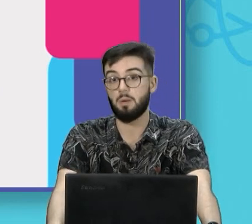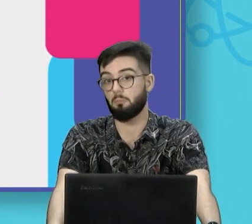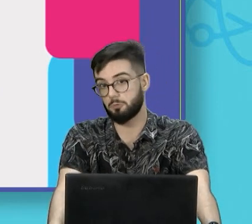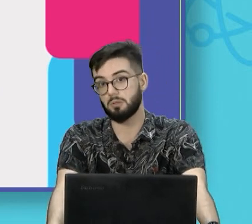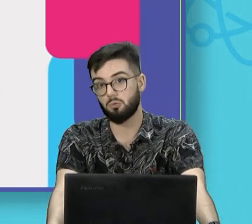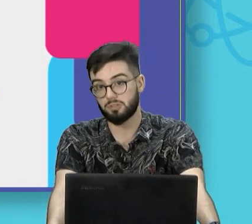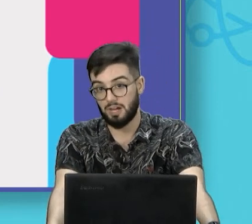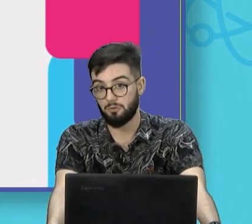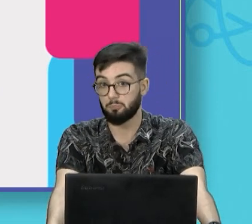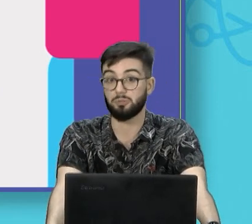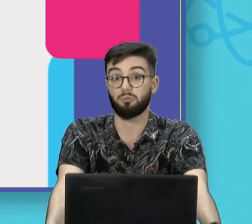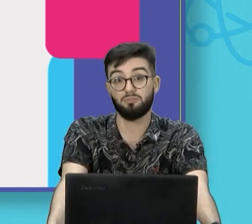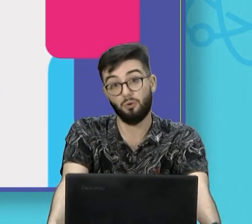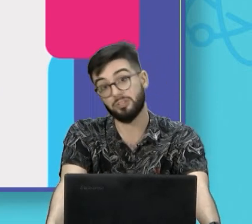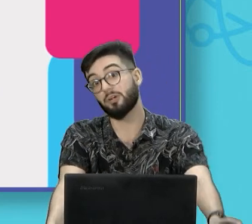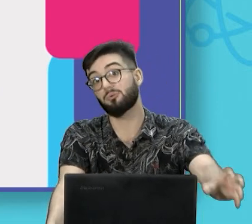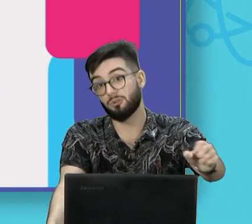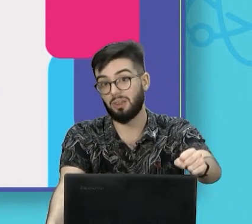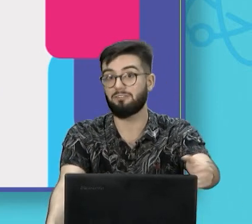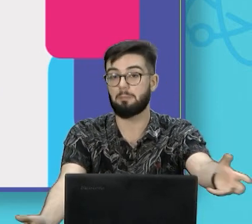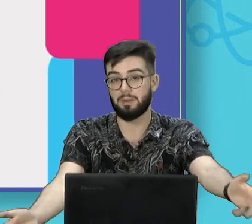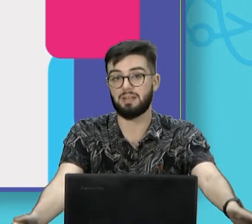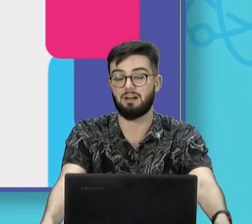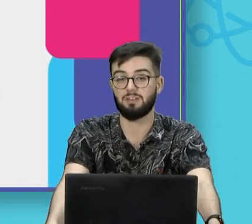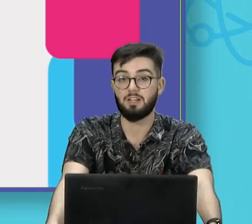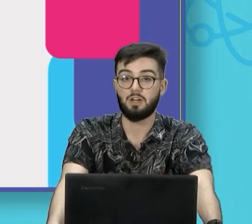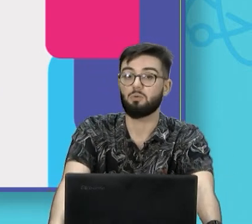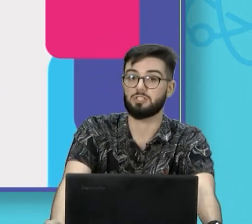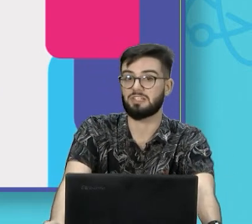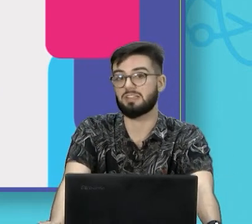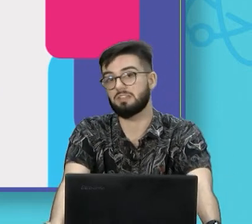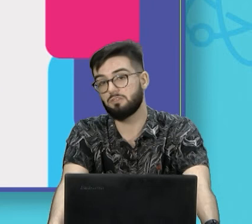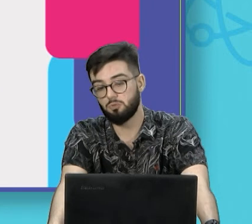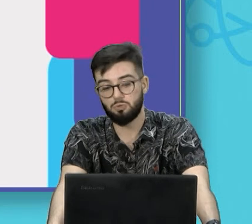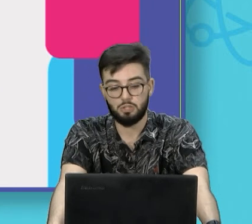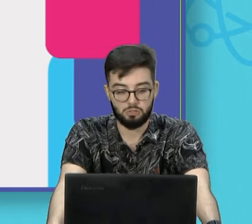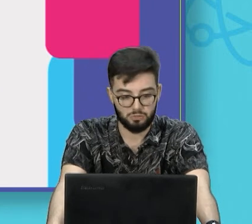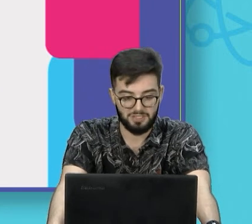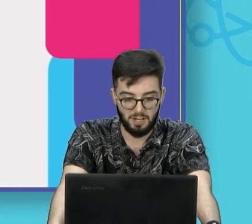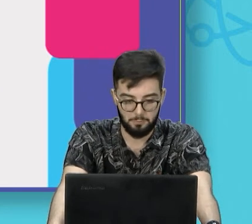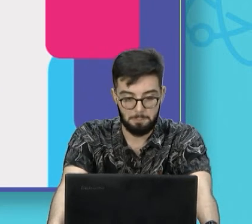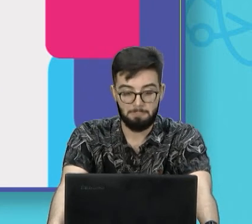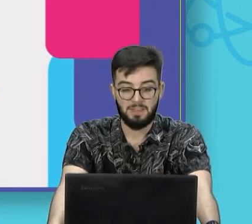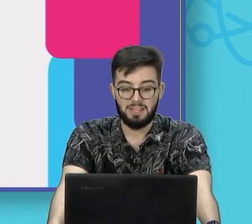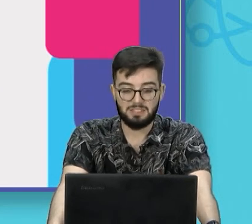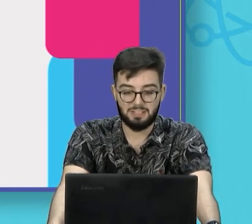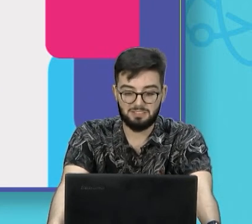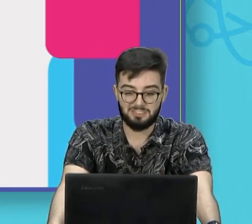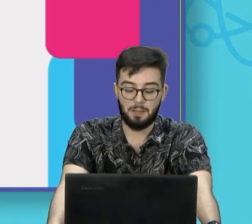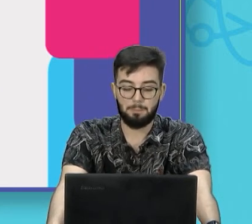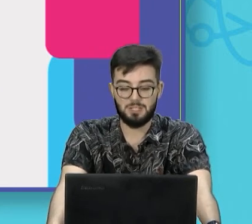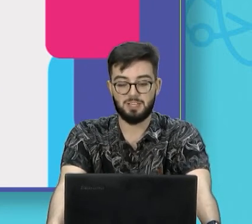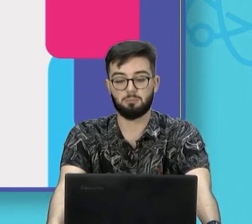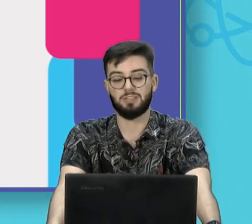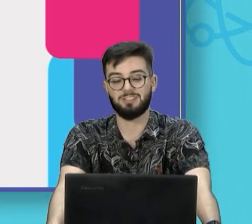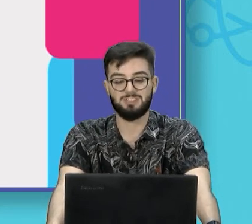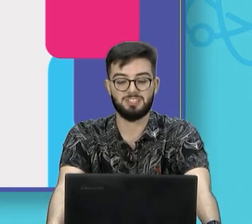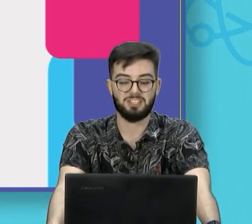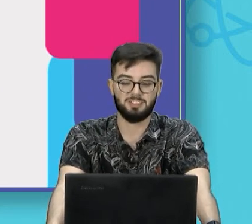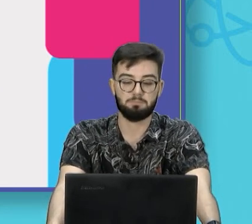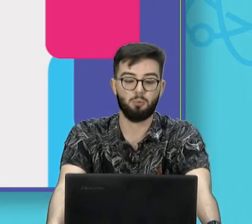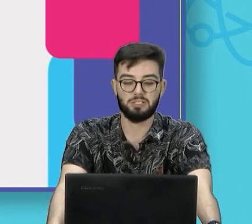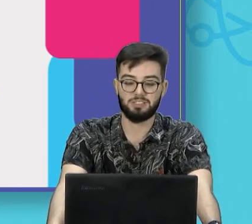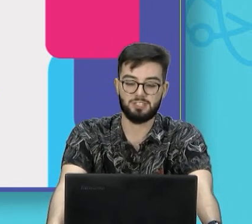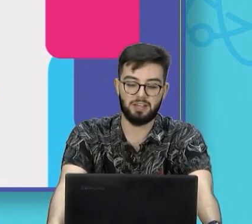representantes da Nação muito pelo contrário não pude muito forte que controlava e aparei lavar o legislativo e judiciário e a letra ele foi capaz de